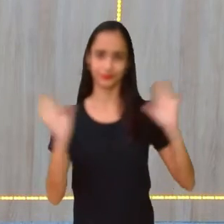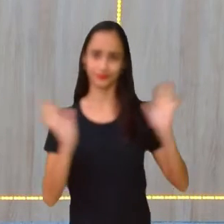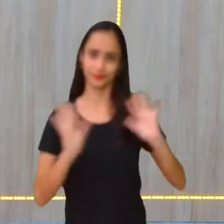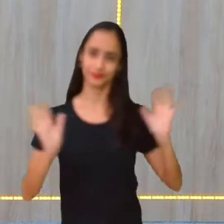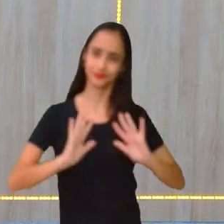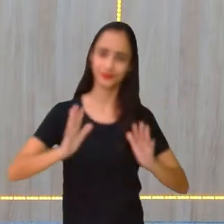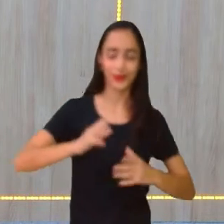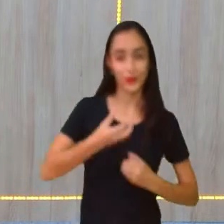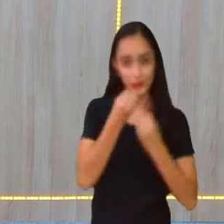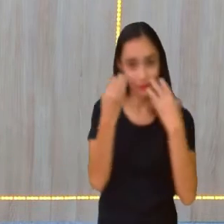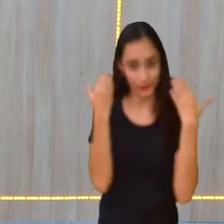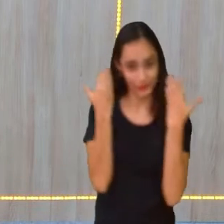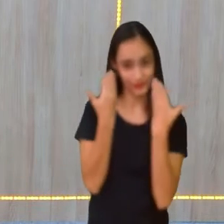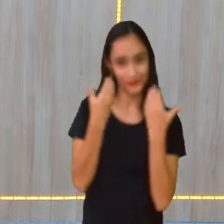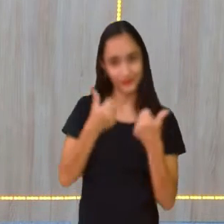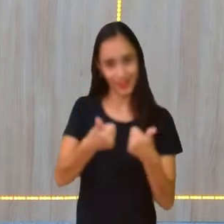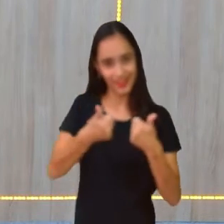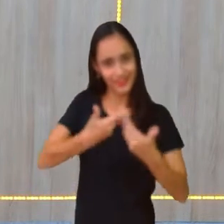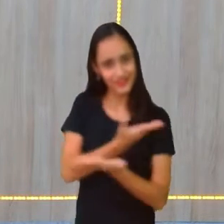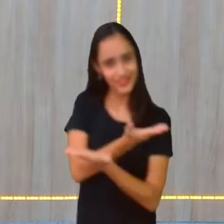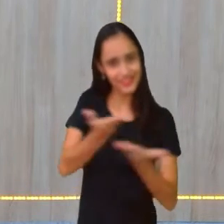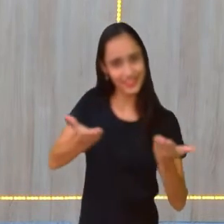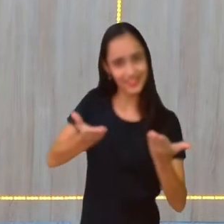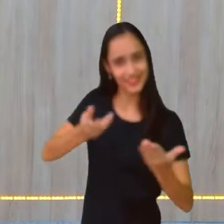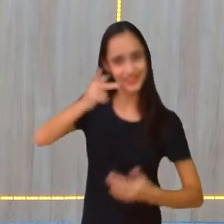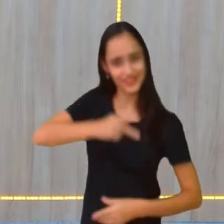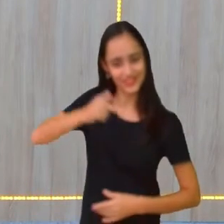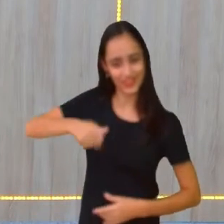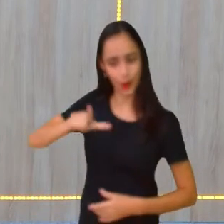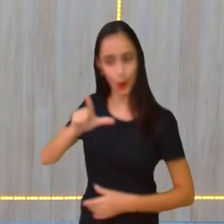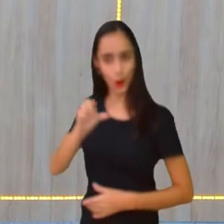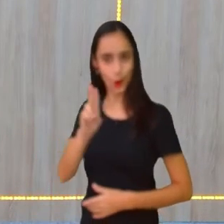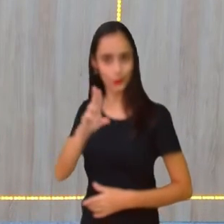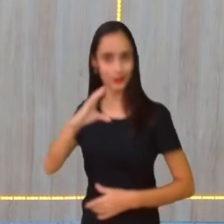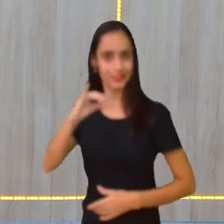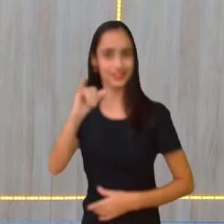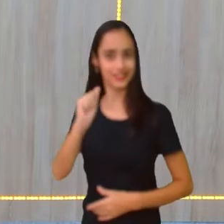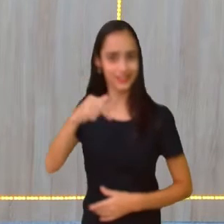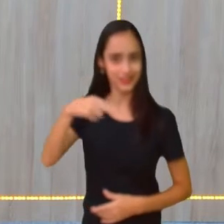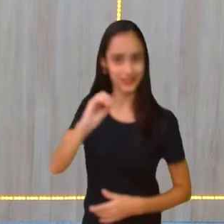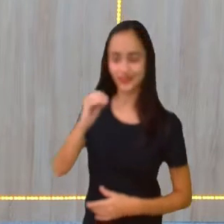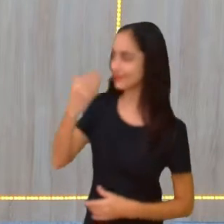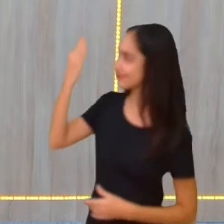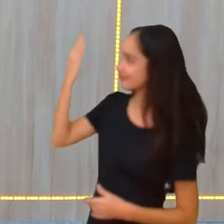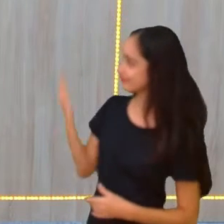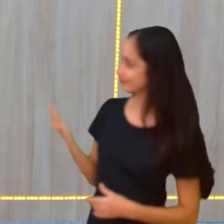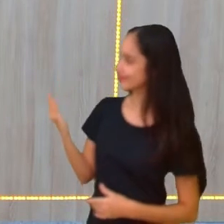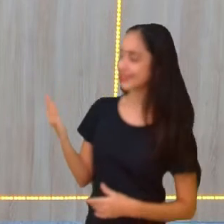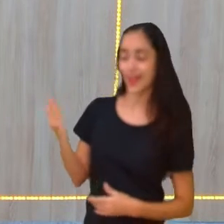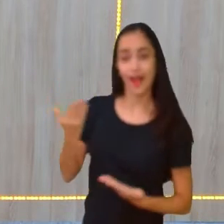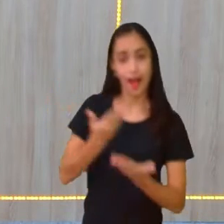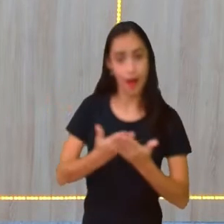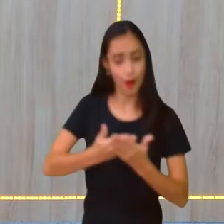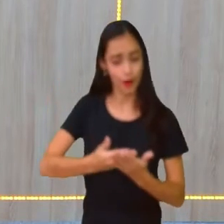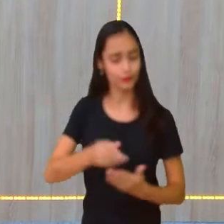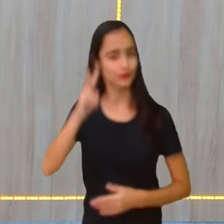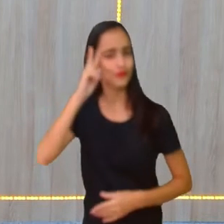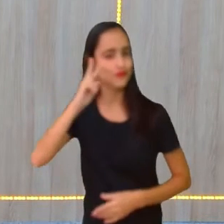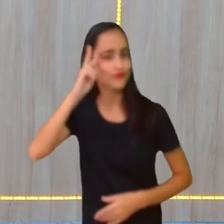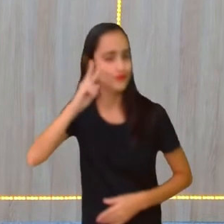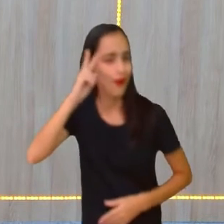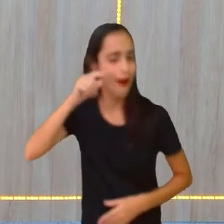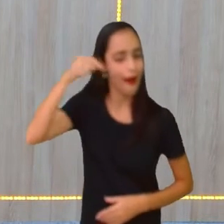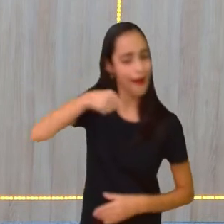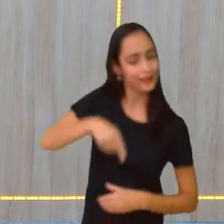Olá pessoal, tudo bom com vocês? Eu sou o professor Luciano Júnior, professor de História, e nós vamos para mais uma aula do Educa